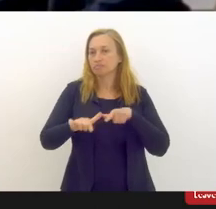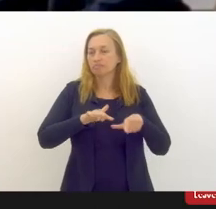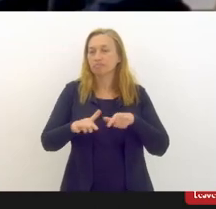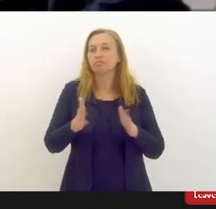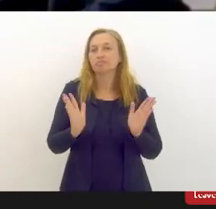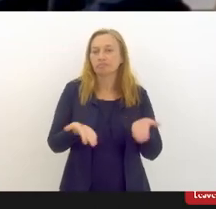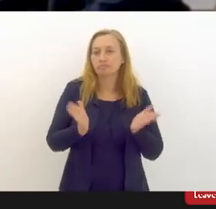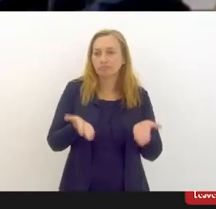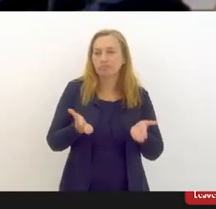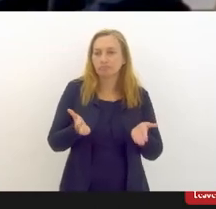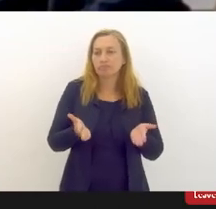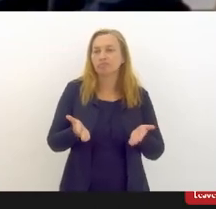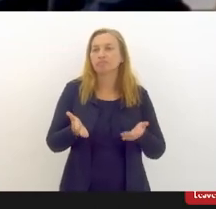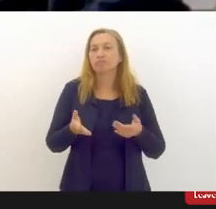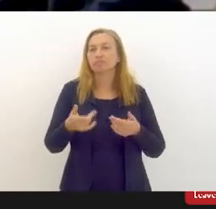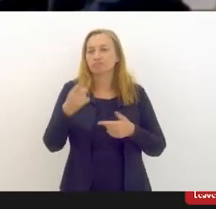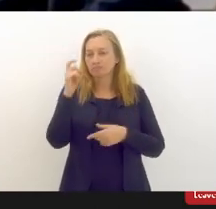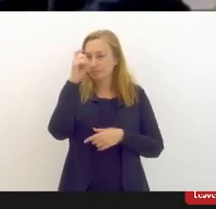inclusive, passando, abrindo